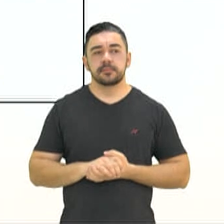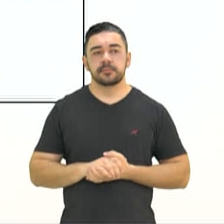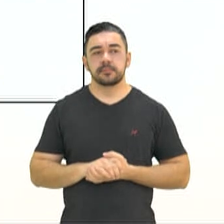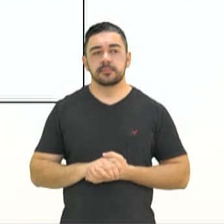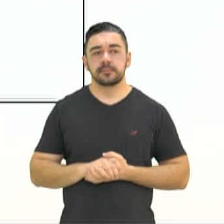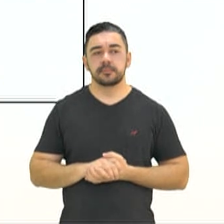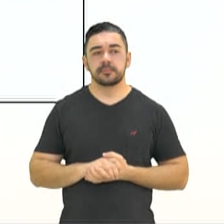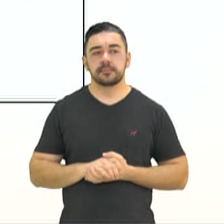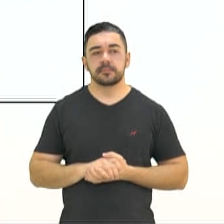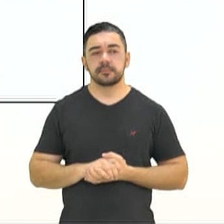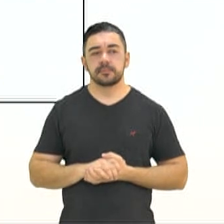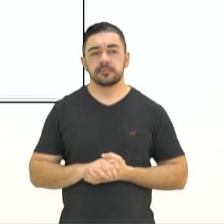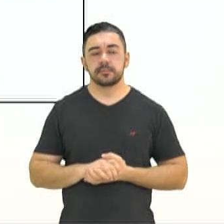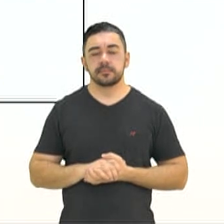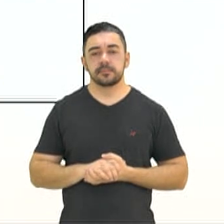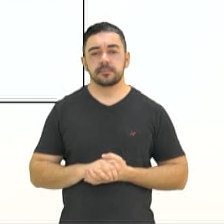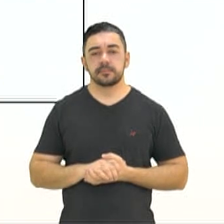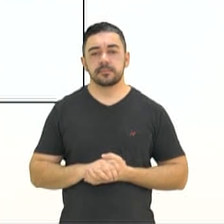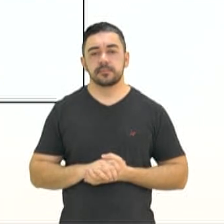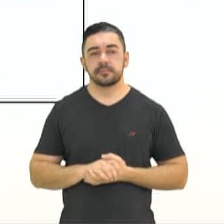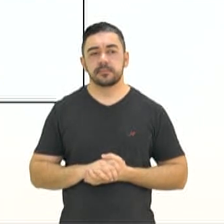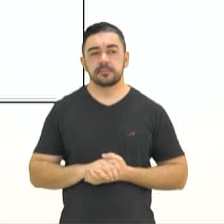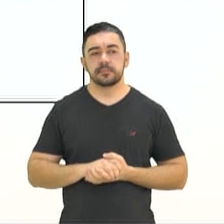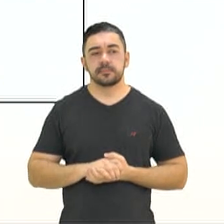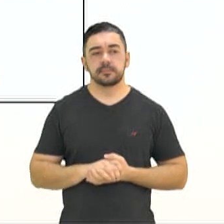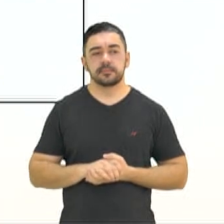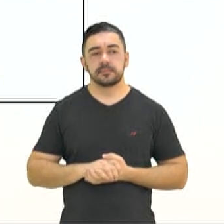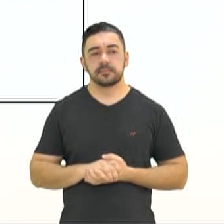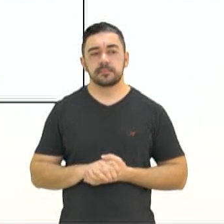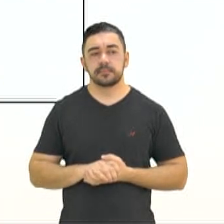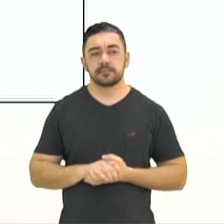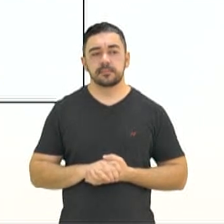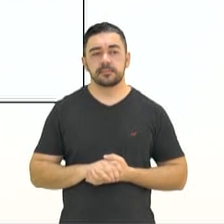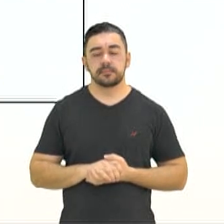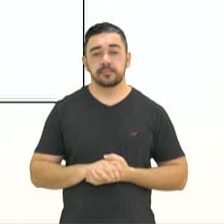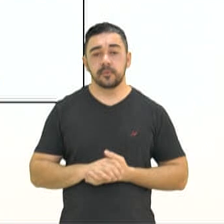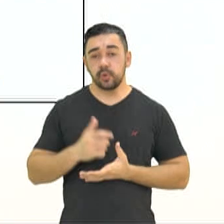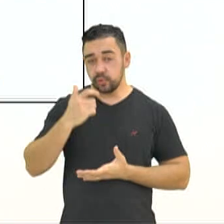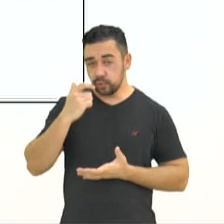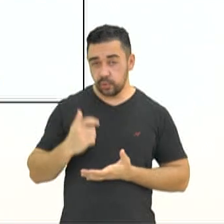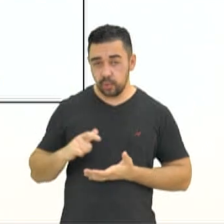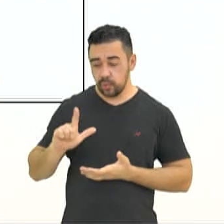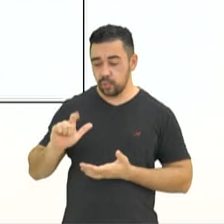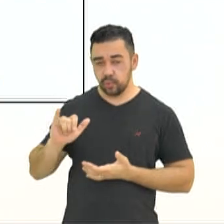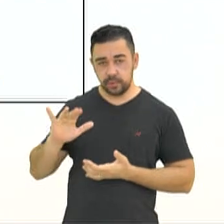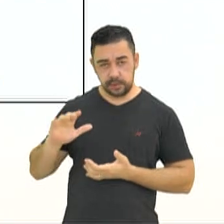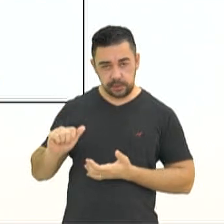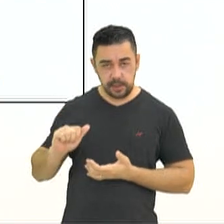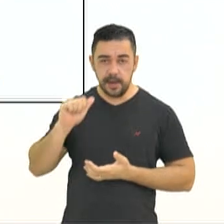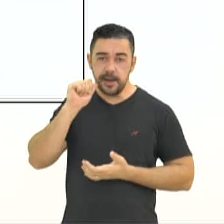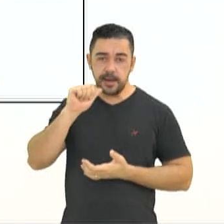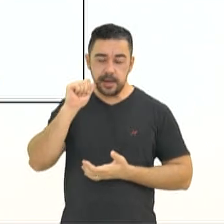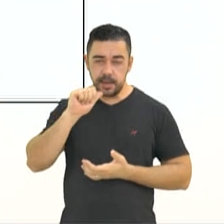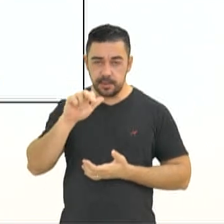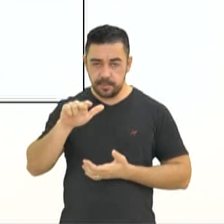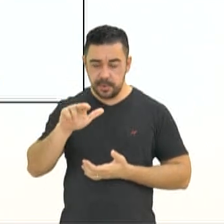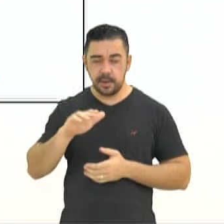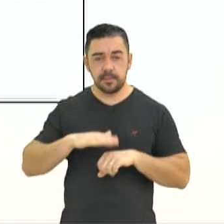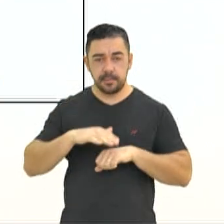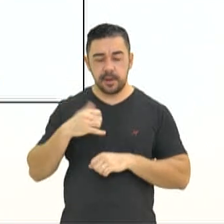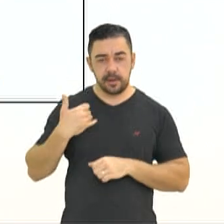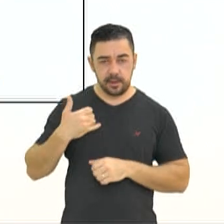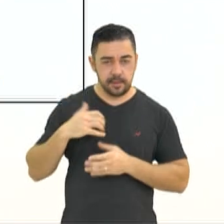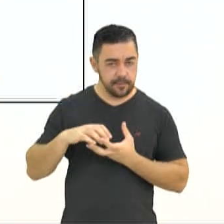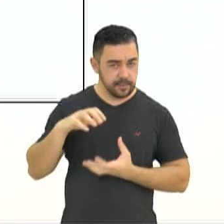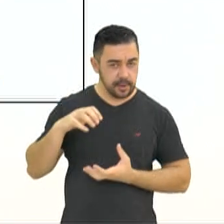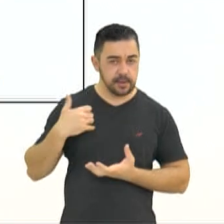pelo rizado y marrón. Soy delgada y llevo gafas. Então, eu sou a Lúcia, sou a irmã mais velha, tenho 12